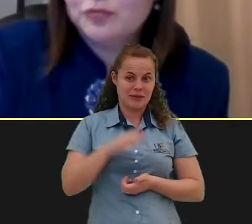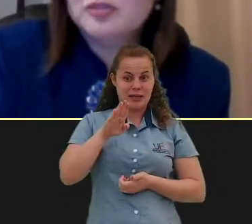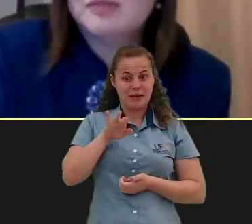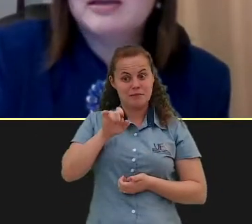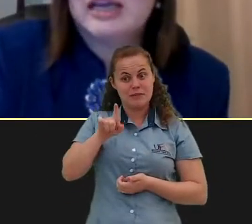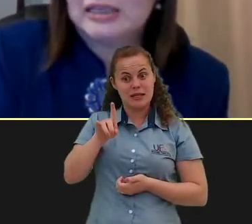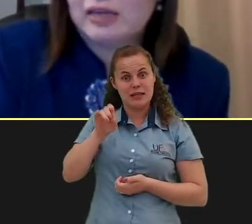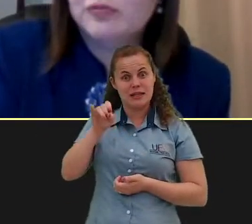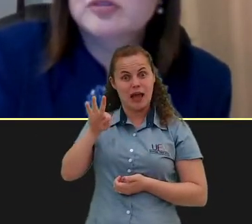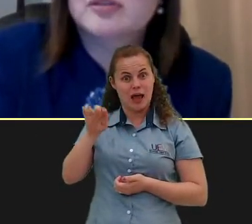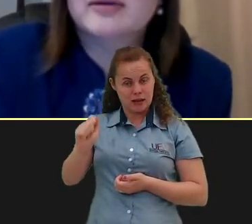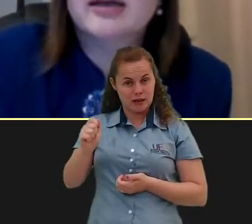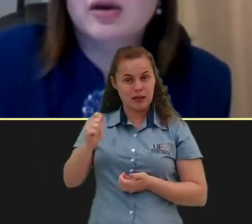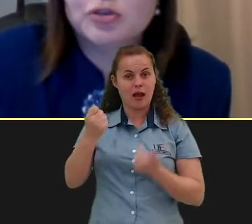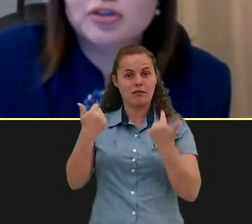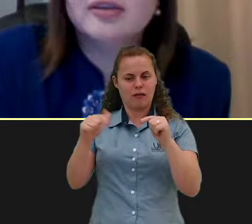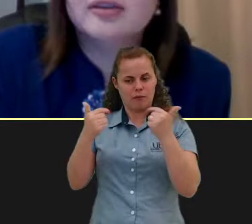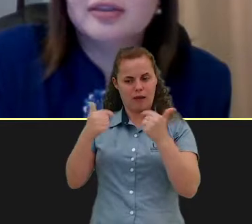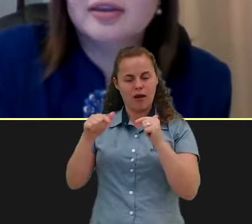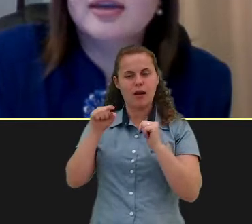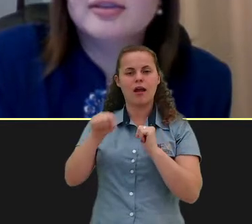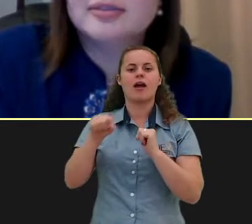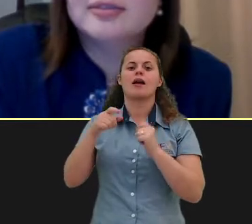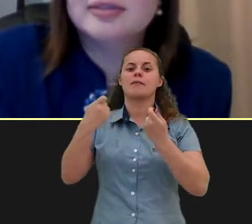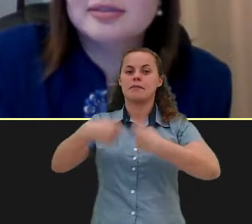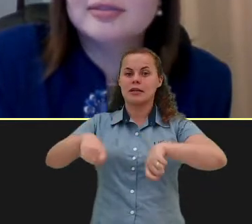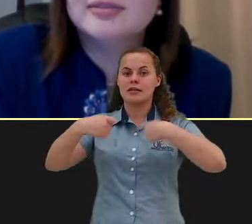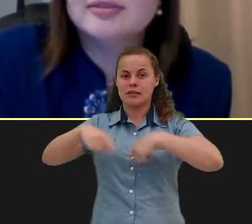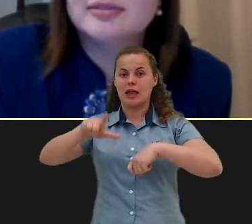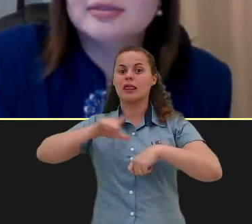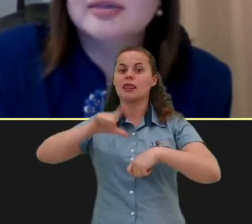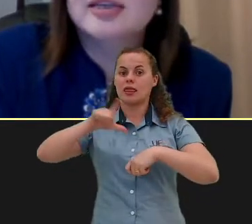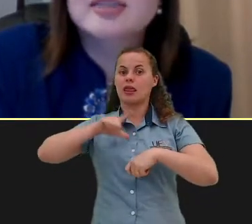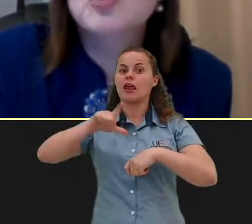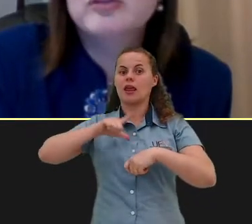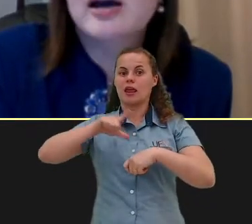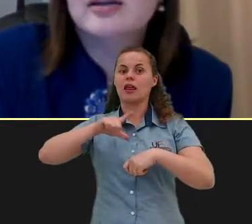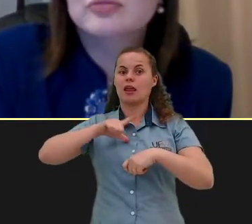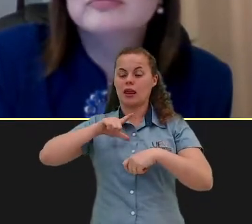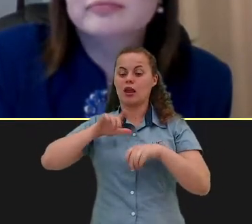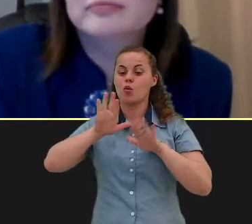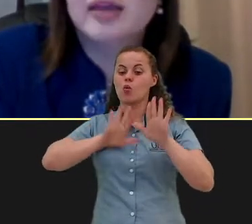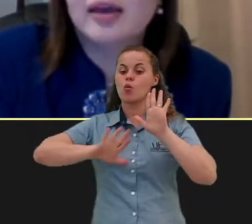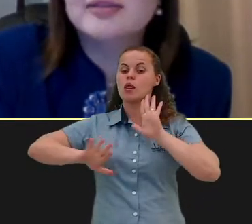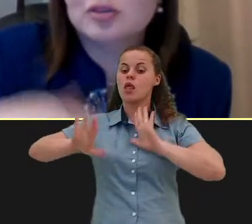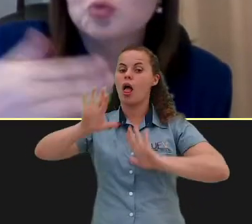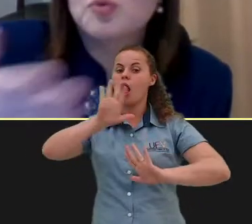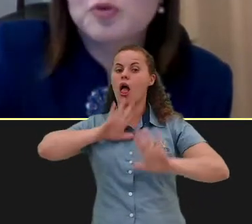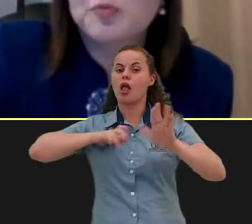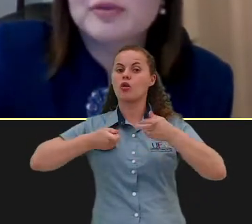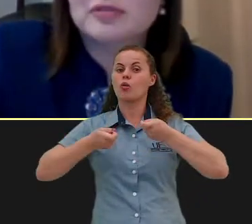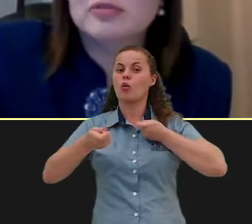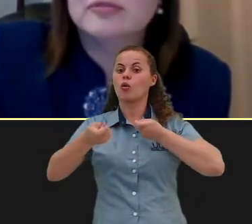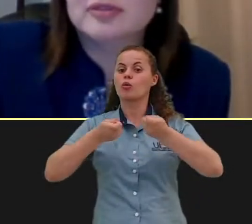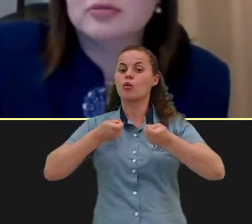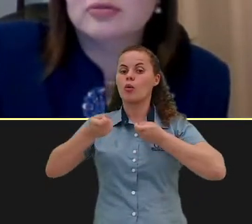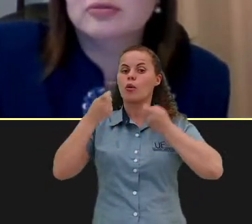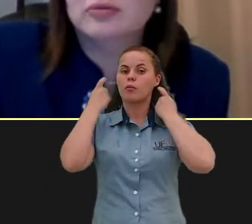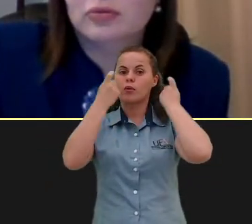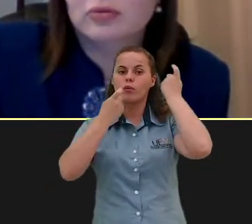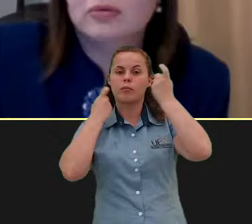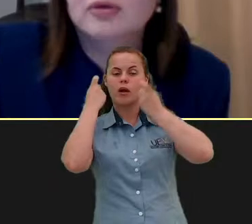se você for trabalhar, quem for trabalhar, eu acho que tem que ter esse cuidado, né, essa sua preocupação que